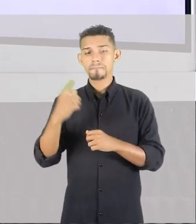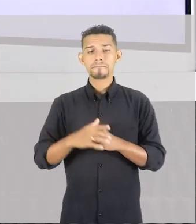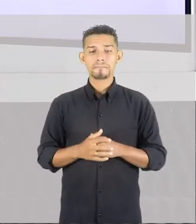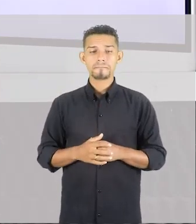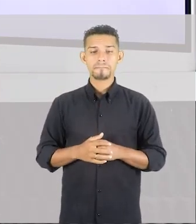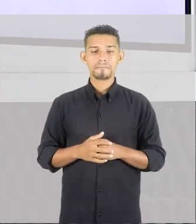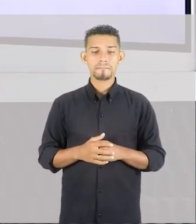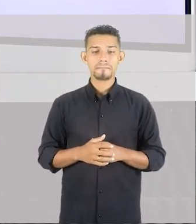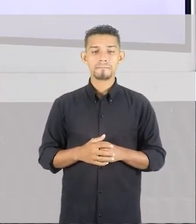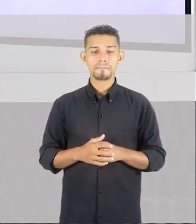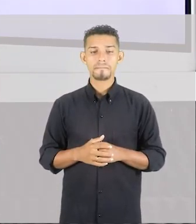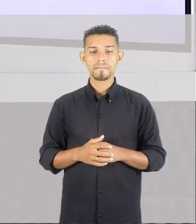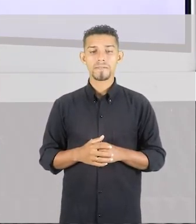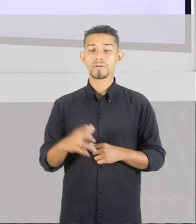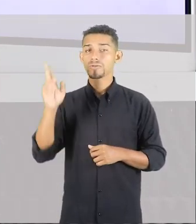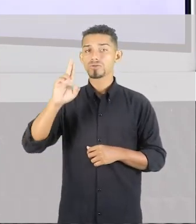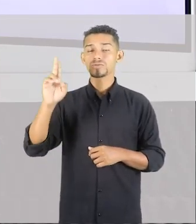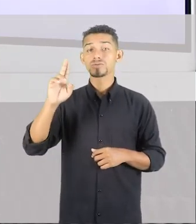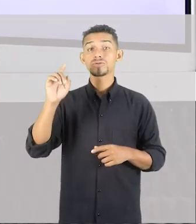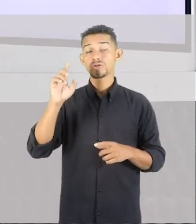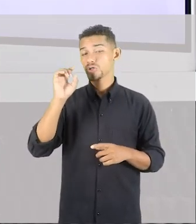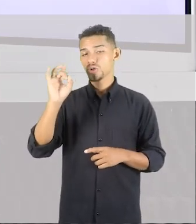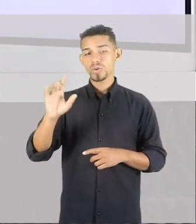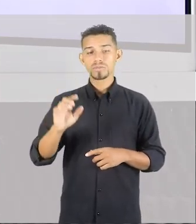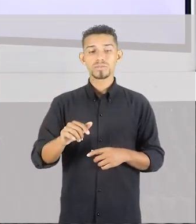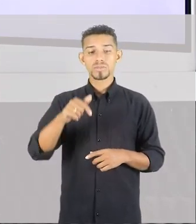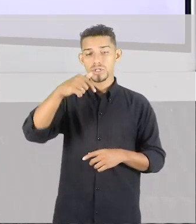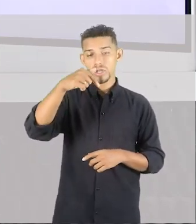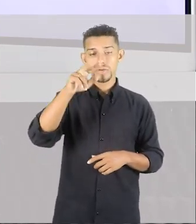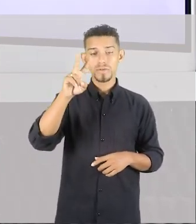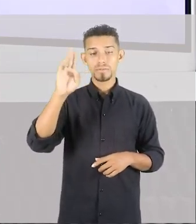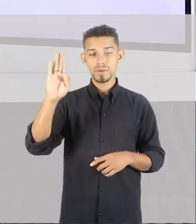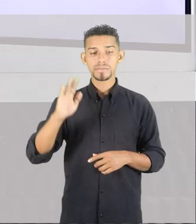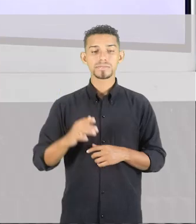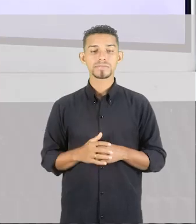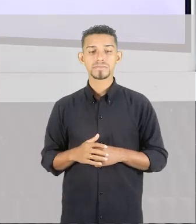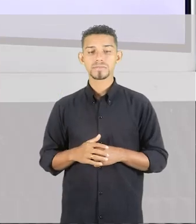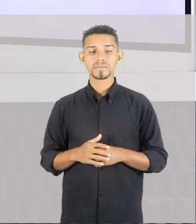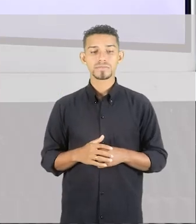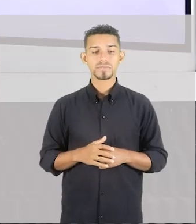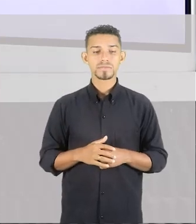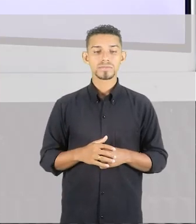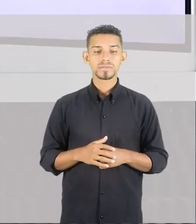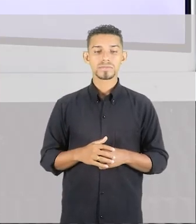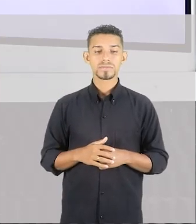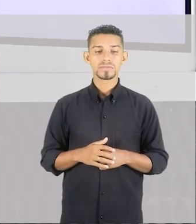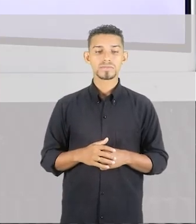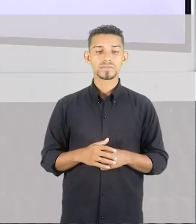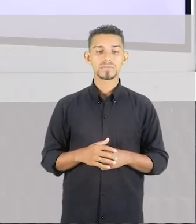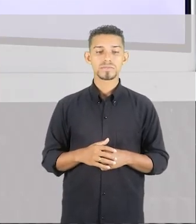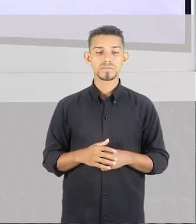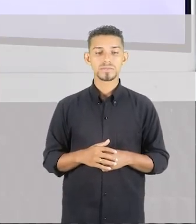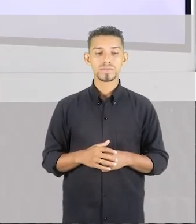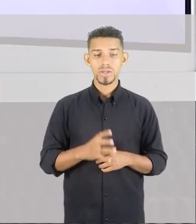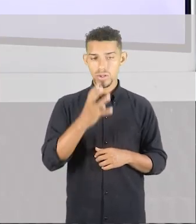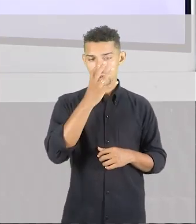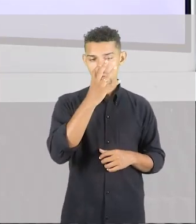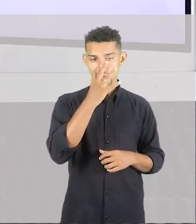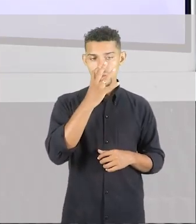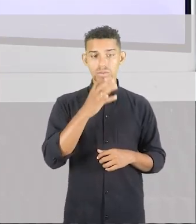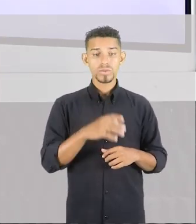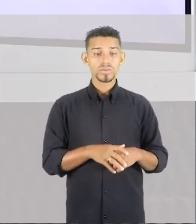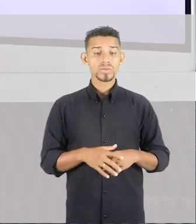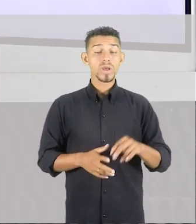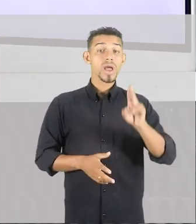mesmo. Então a gente usa só isso aqui, ó, QVB. Tem um problema? Não é um problema não, é uma observação, que